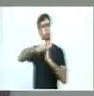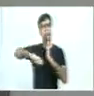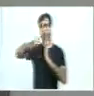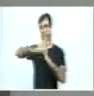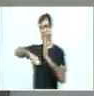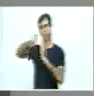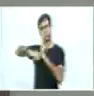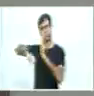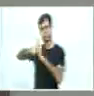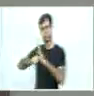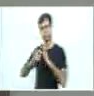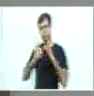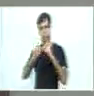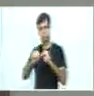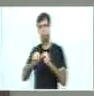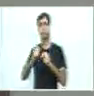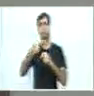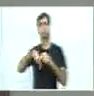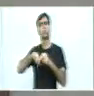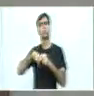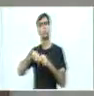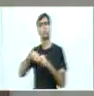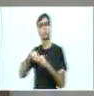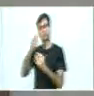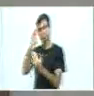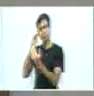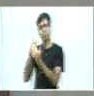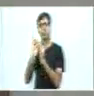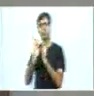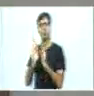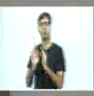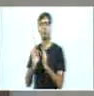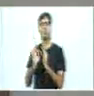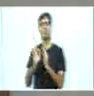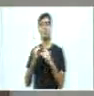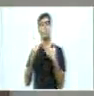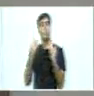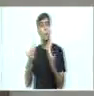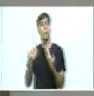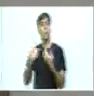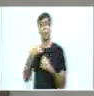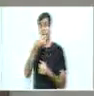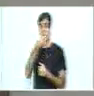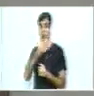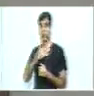conjuntamente, demonstrando a nossa solidariedade. E entendo eu,